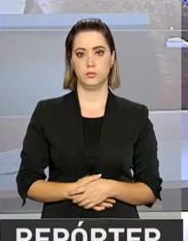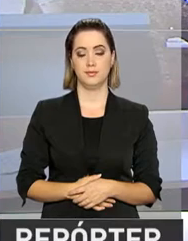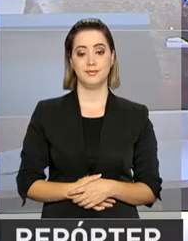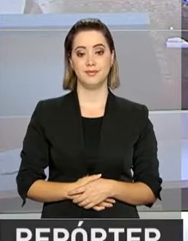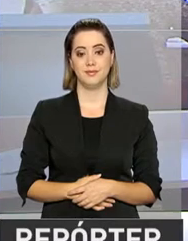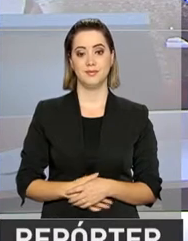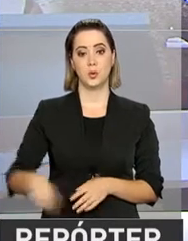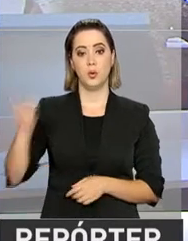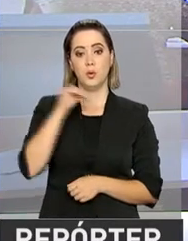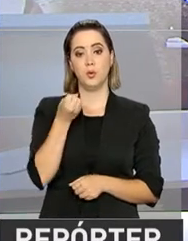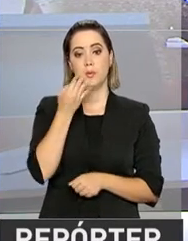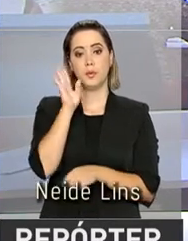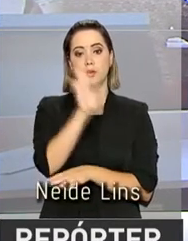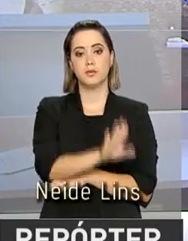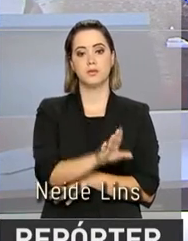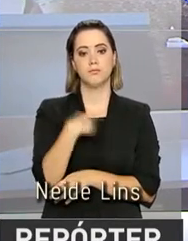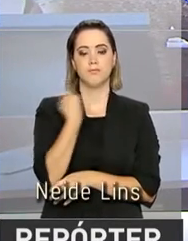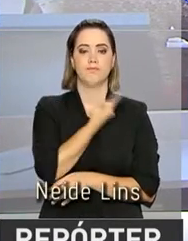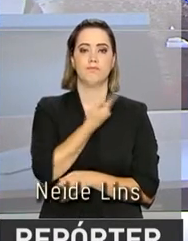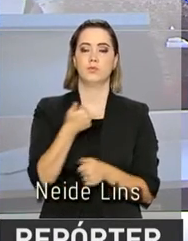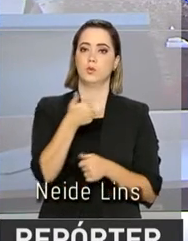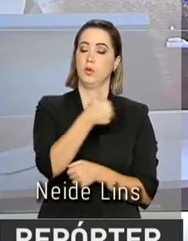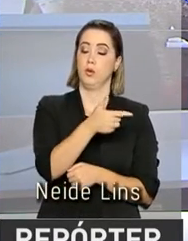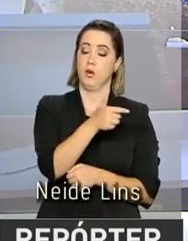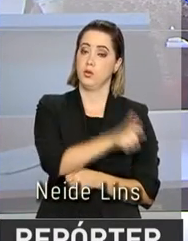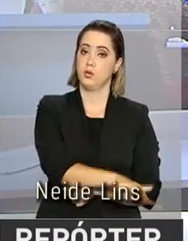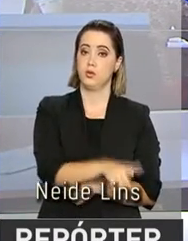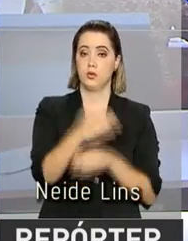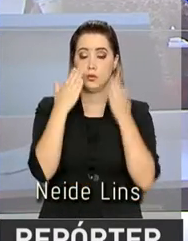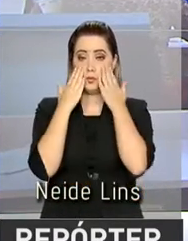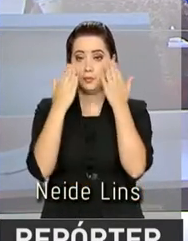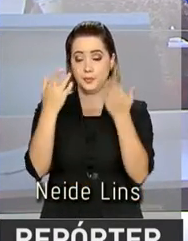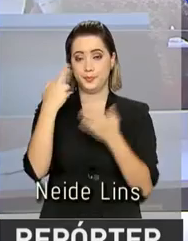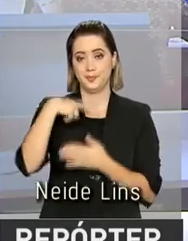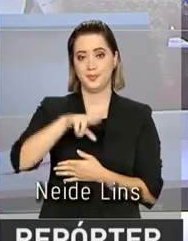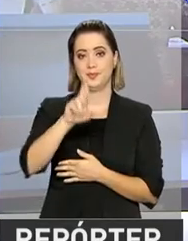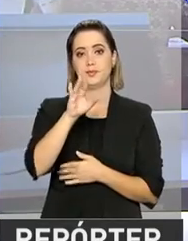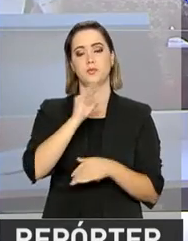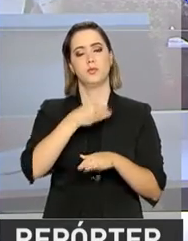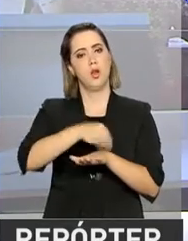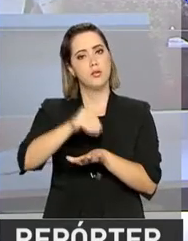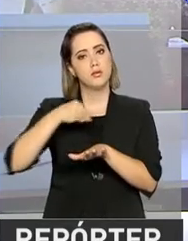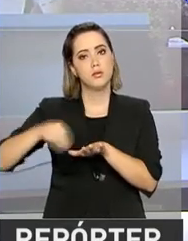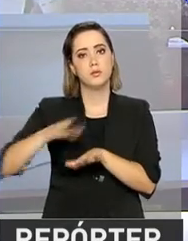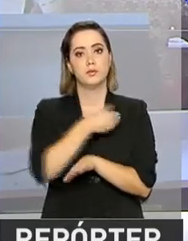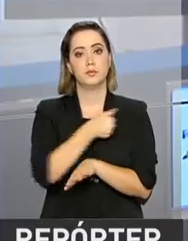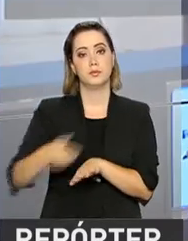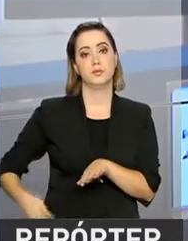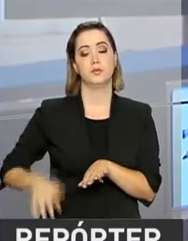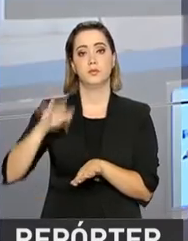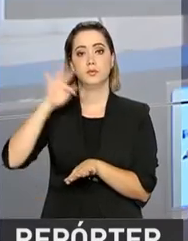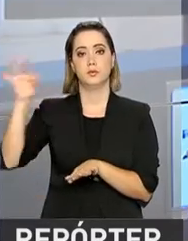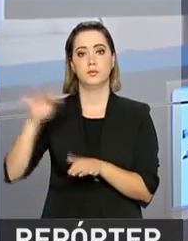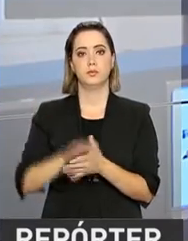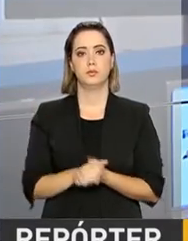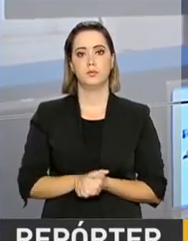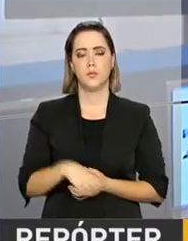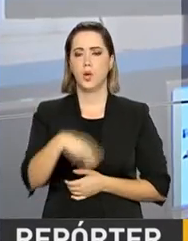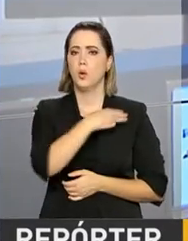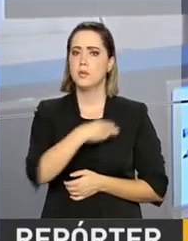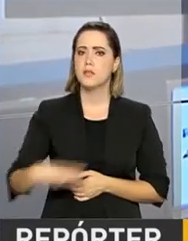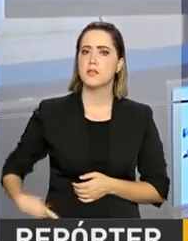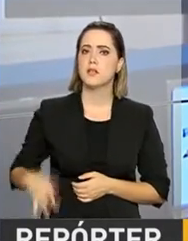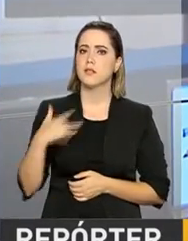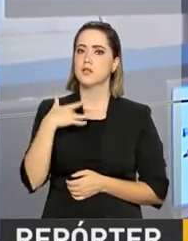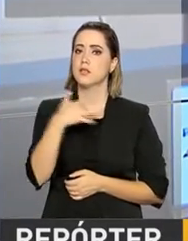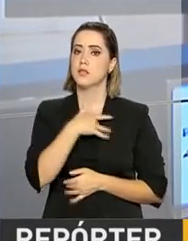olá boa tarde estamos de volta com o repórter nbr e as notícias do governo federal o ministério da saúde